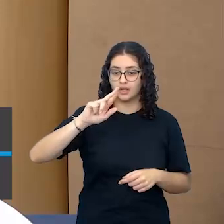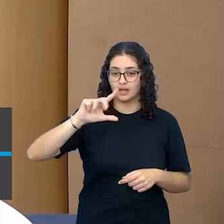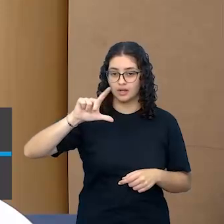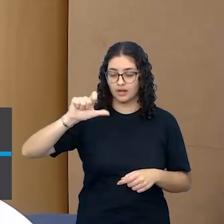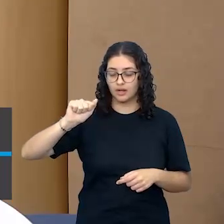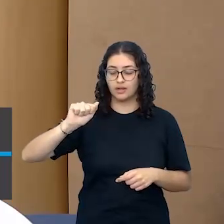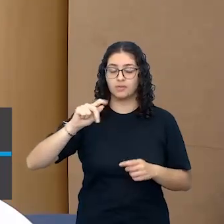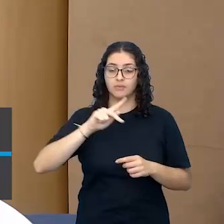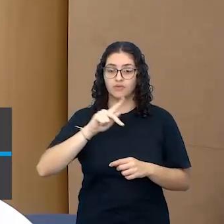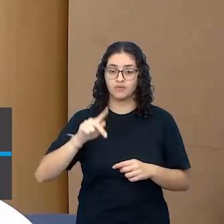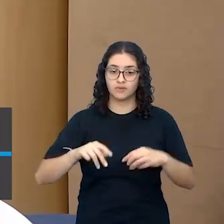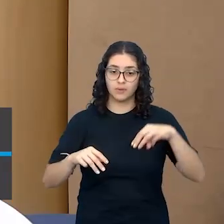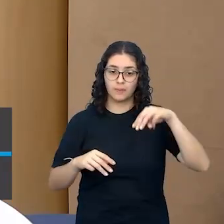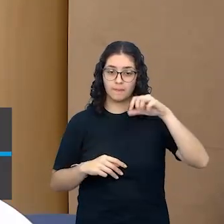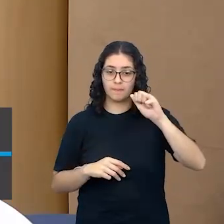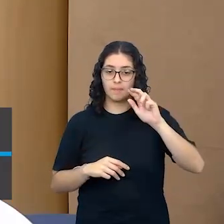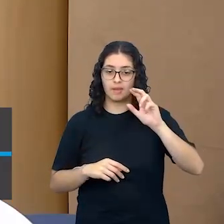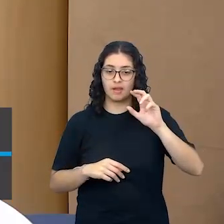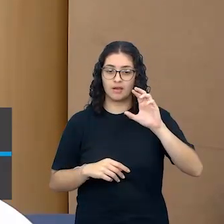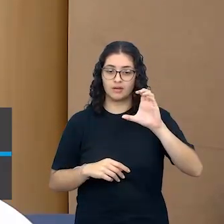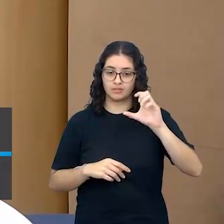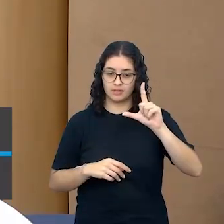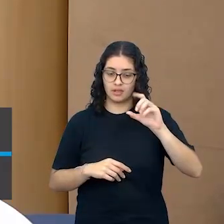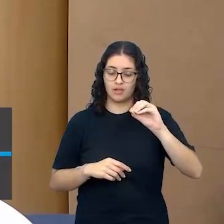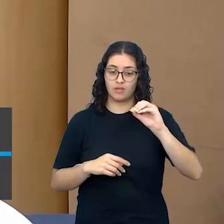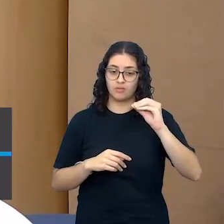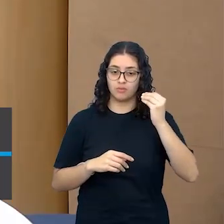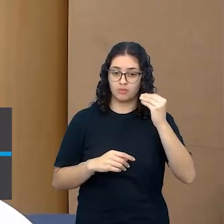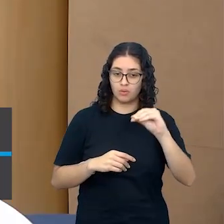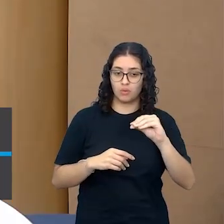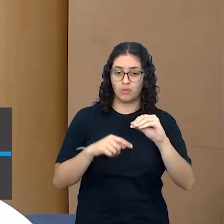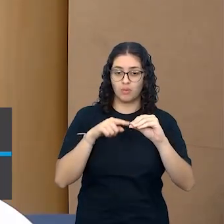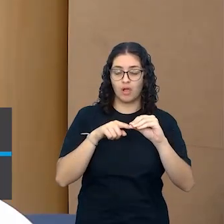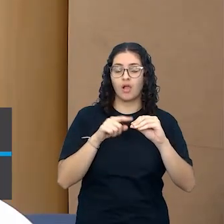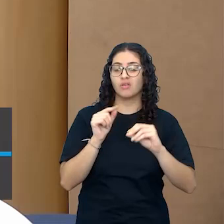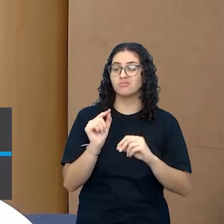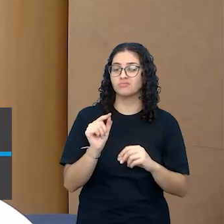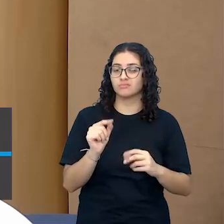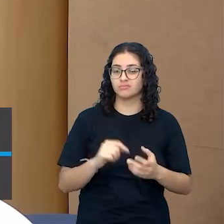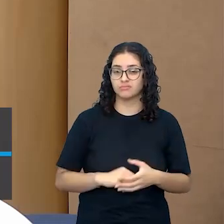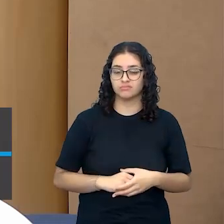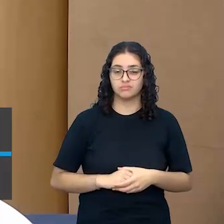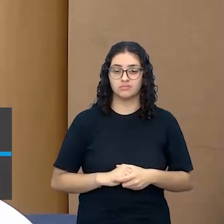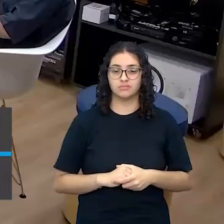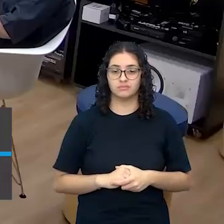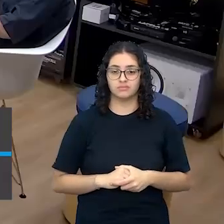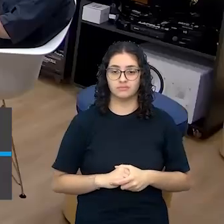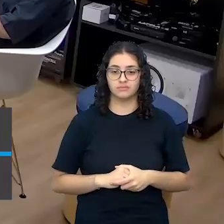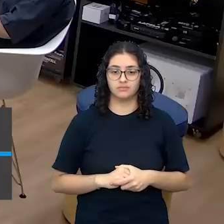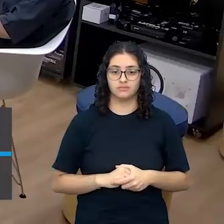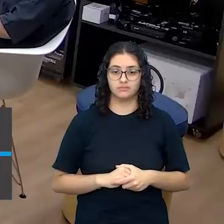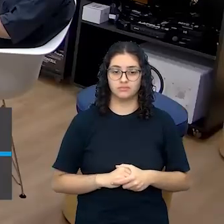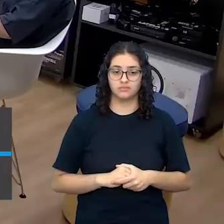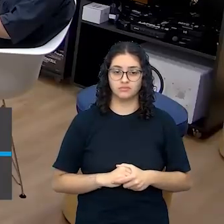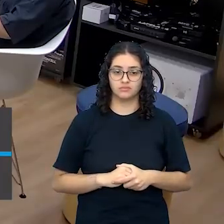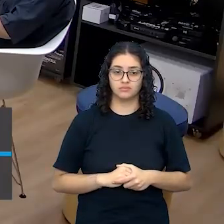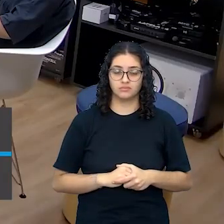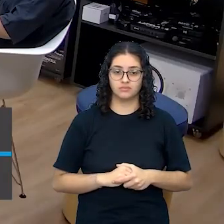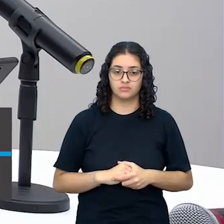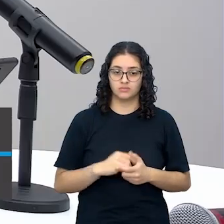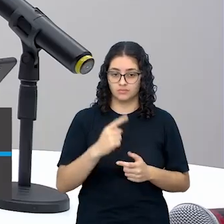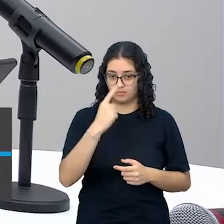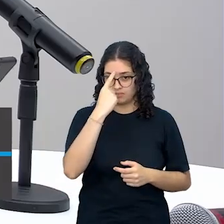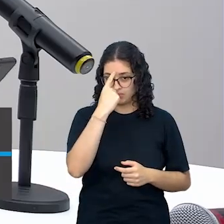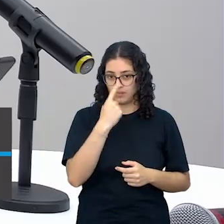professor Marcelo aqui colocou, o professor Marcelo Alessandro, ele colocou o